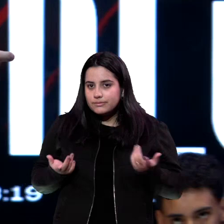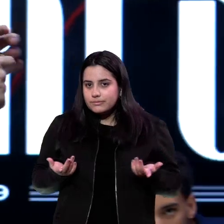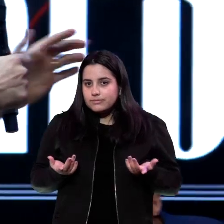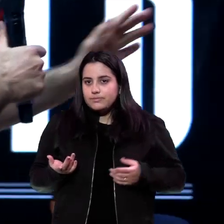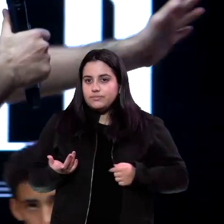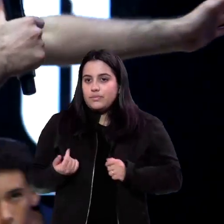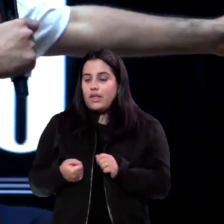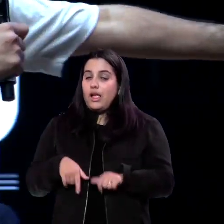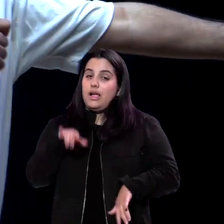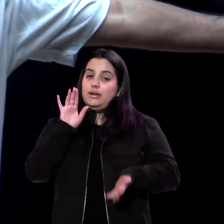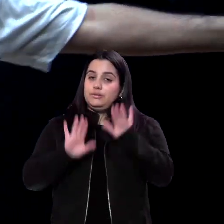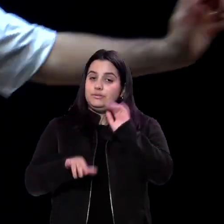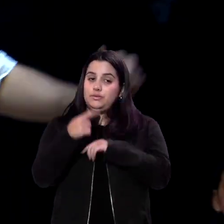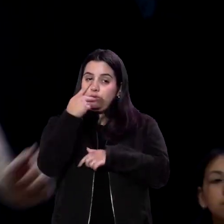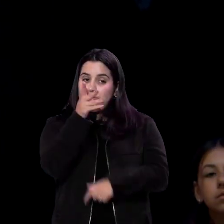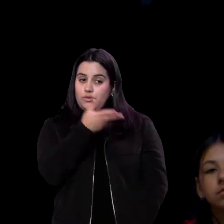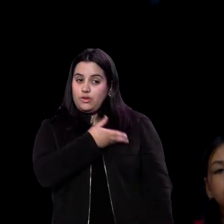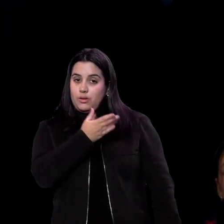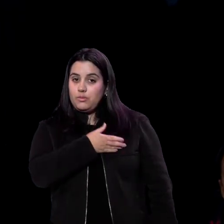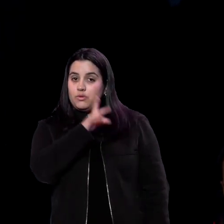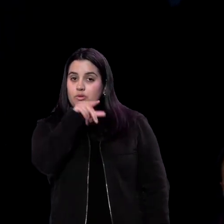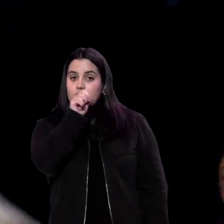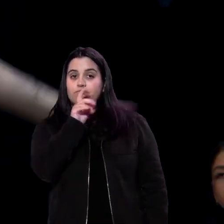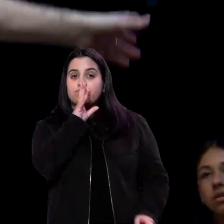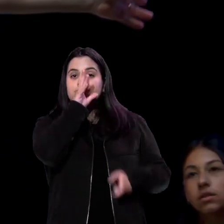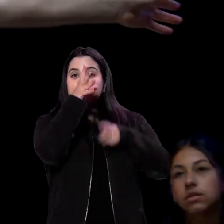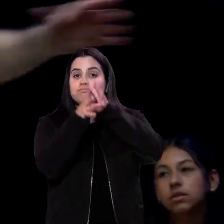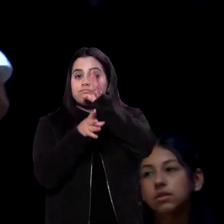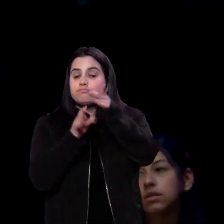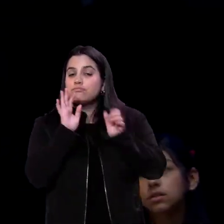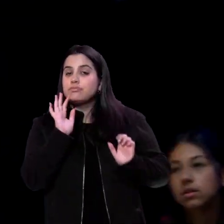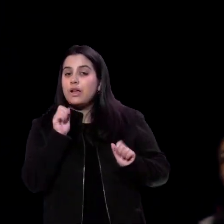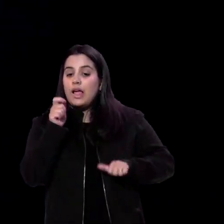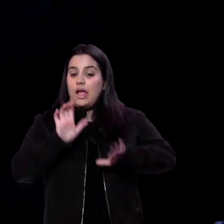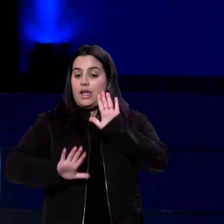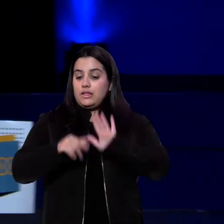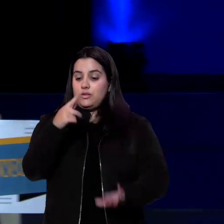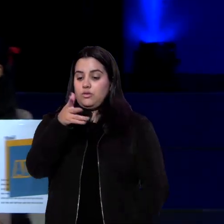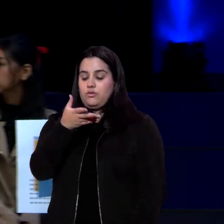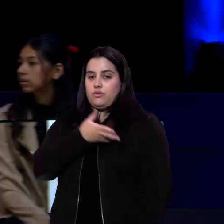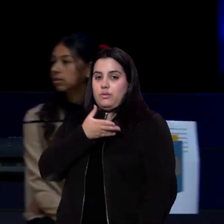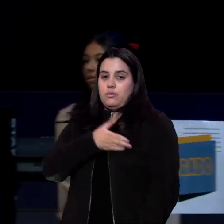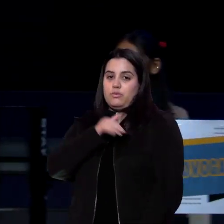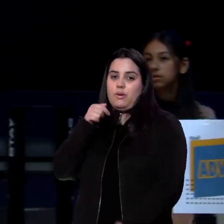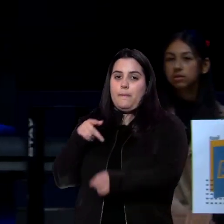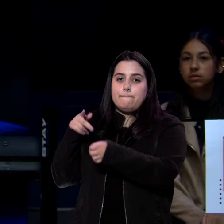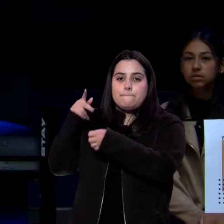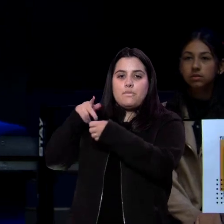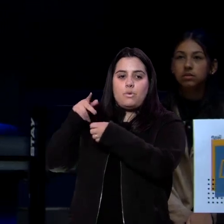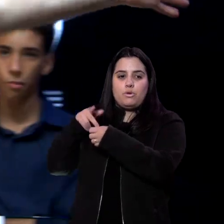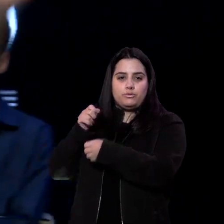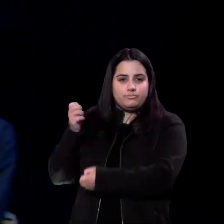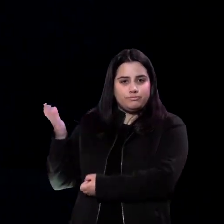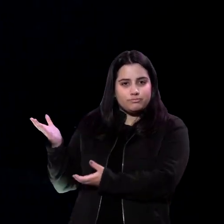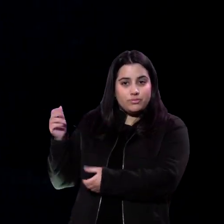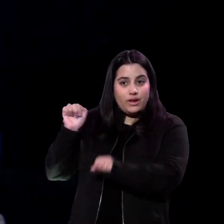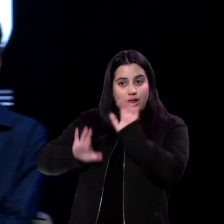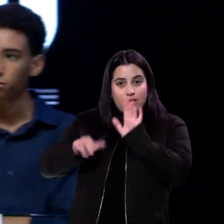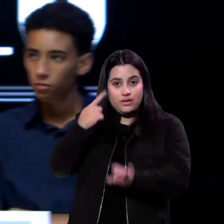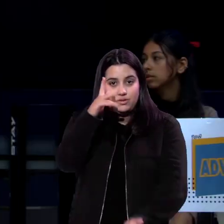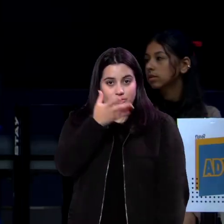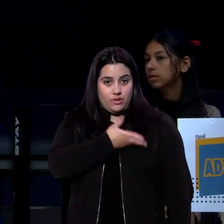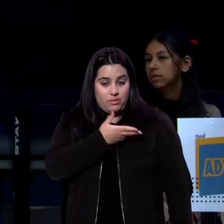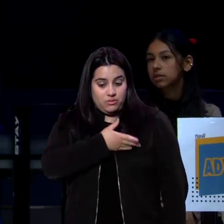Às vezes os seus amigos são os júris. Às vezes os seus amigos são os promotores. Às vezes os seus amigos são